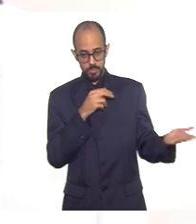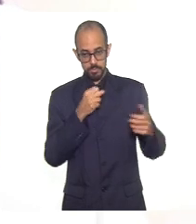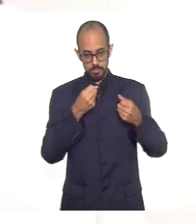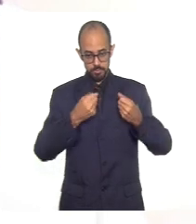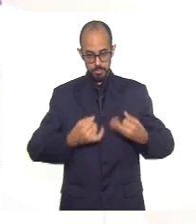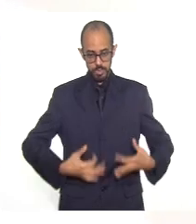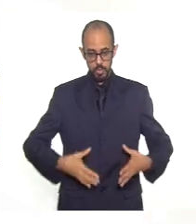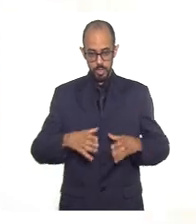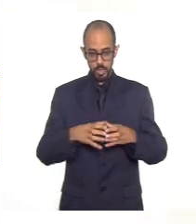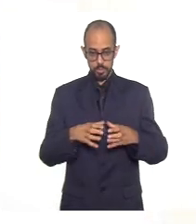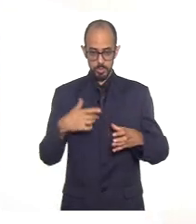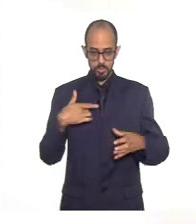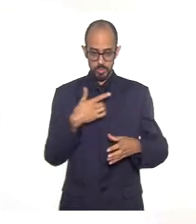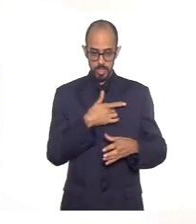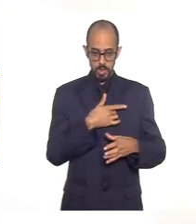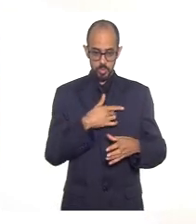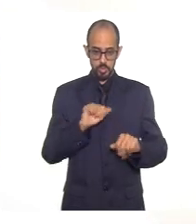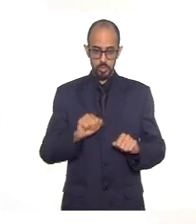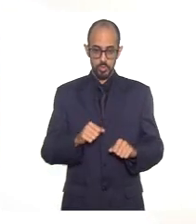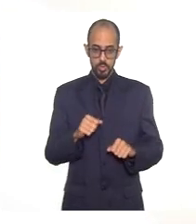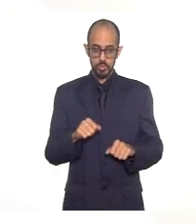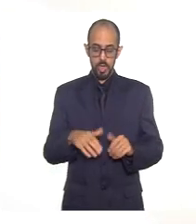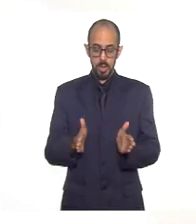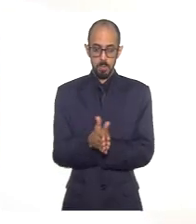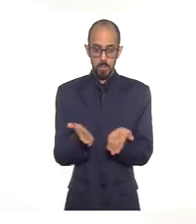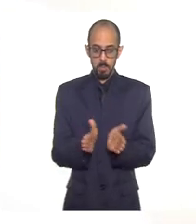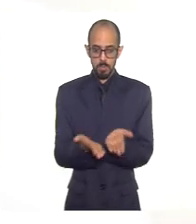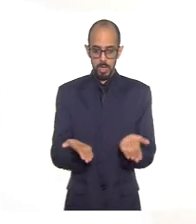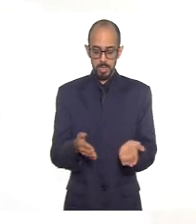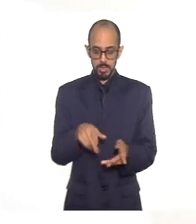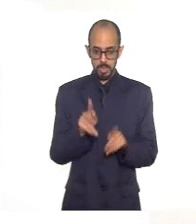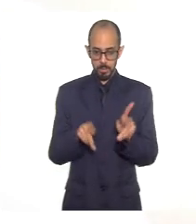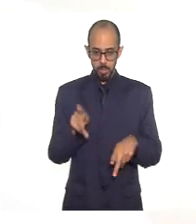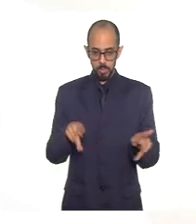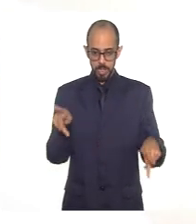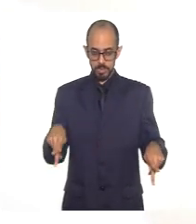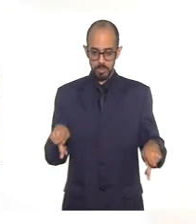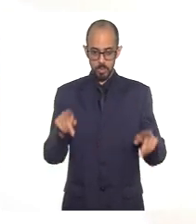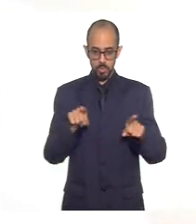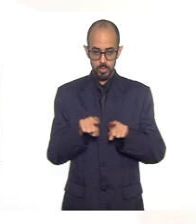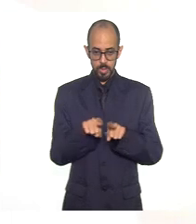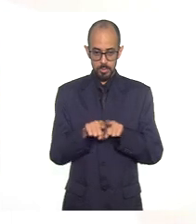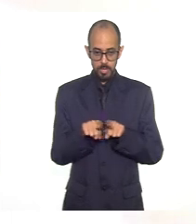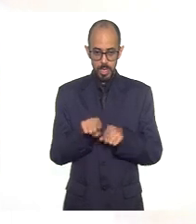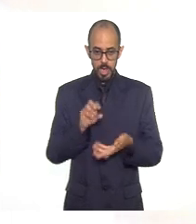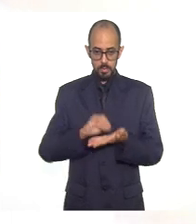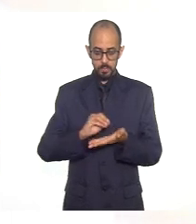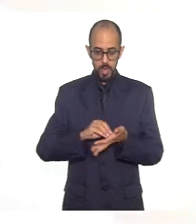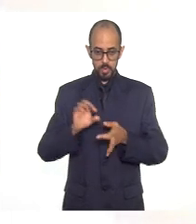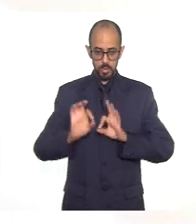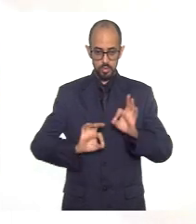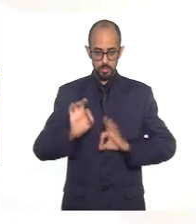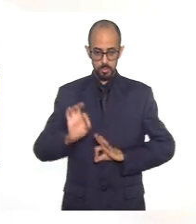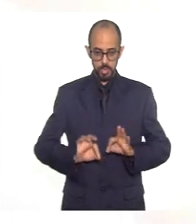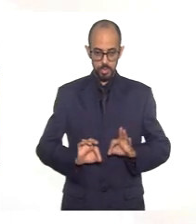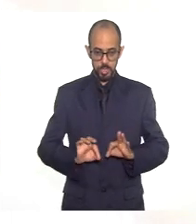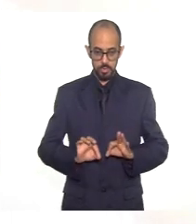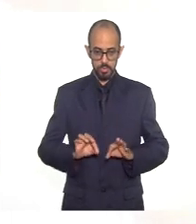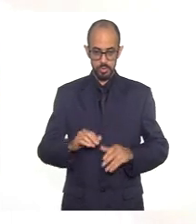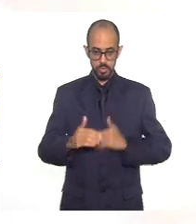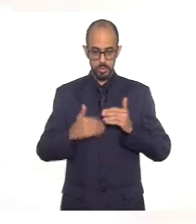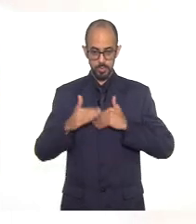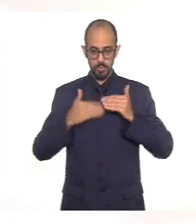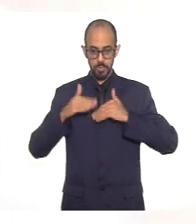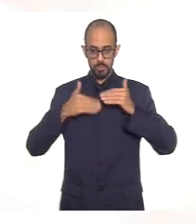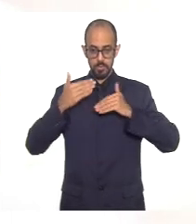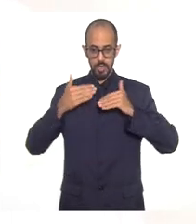de Saúde, o empobrecimento da nossa população e a falta de um projeto, né, de desenvolvimento